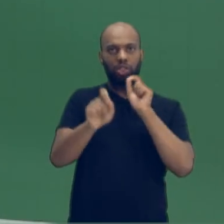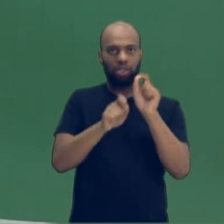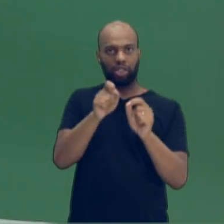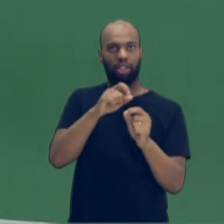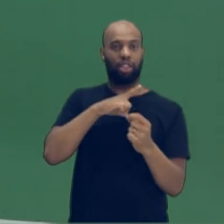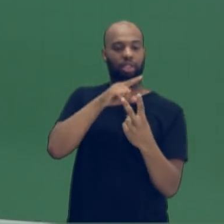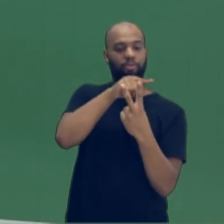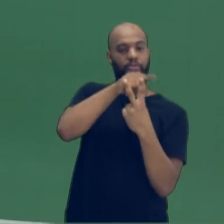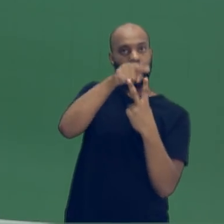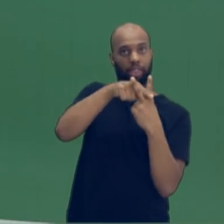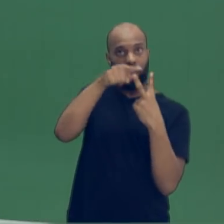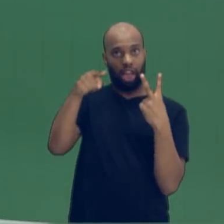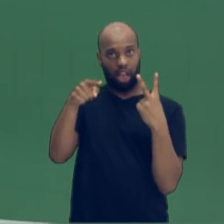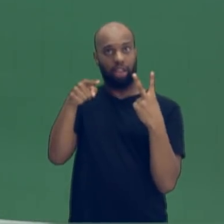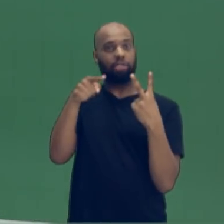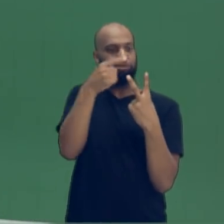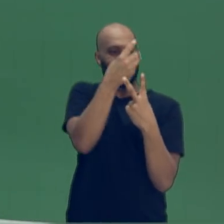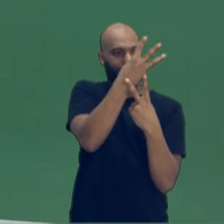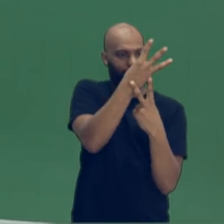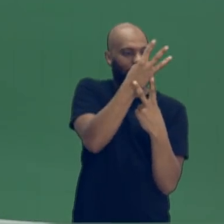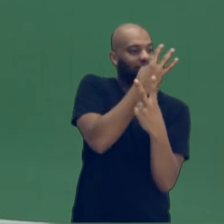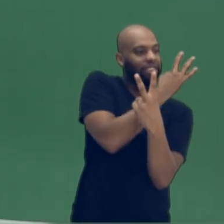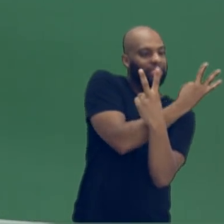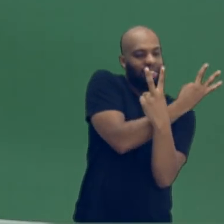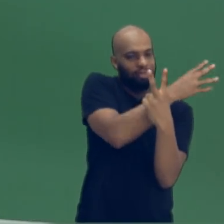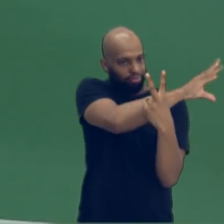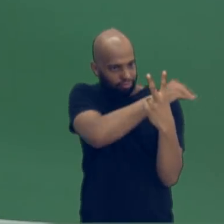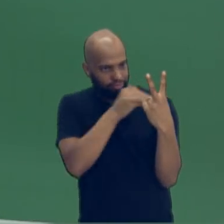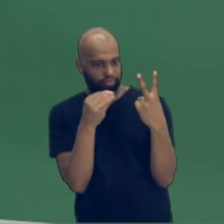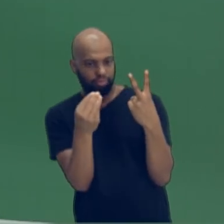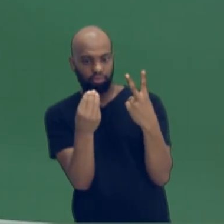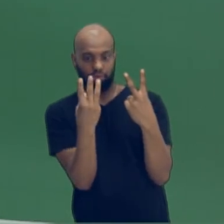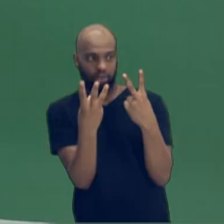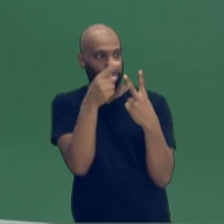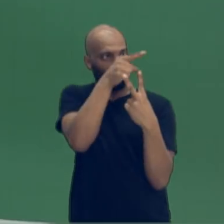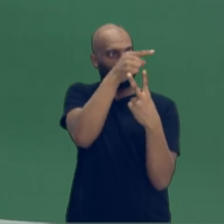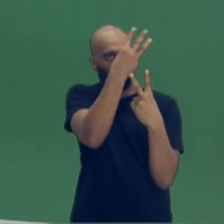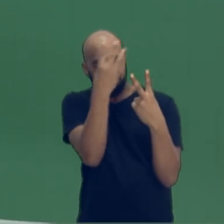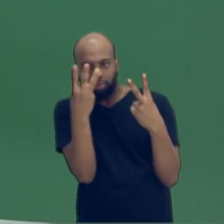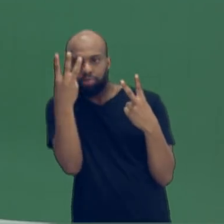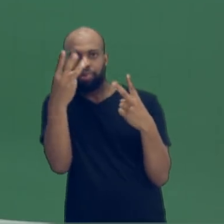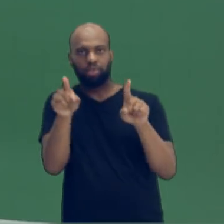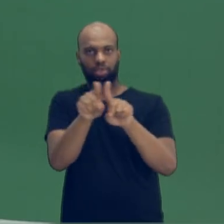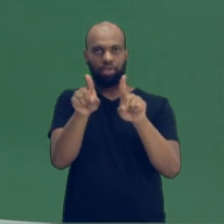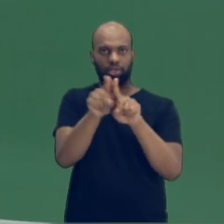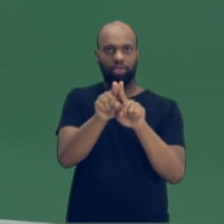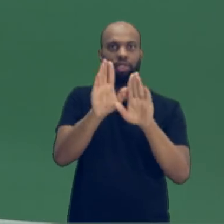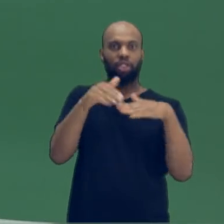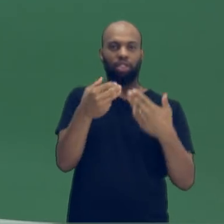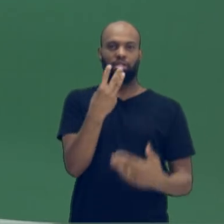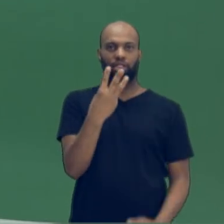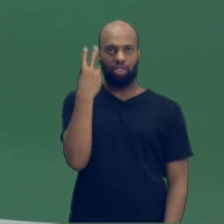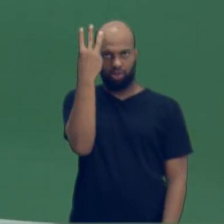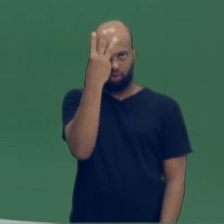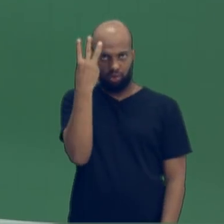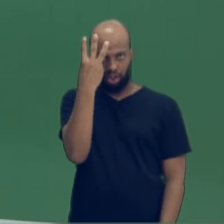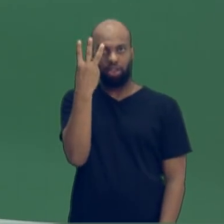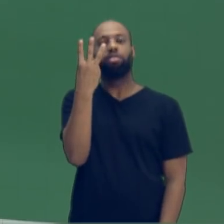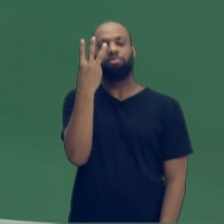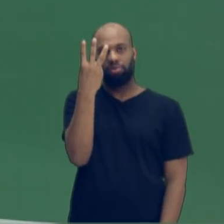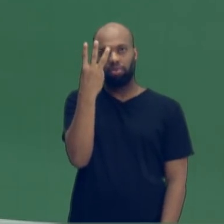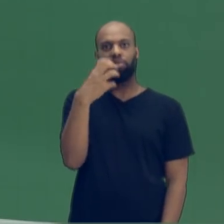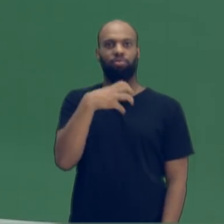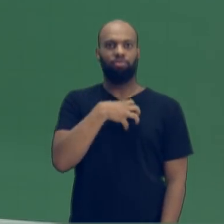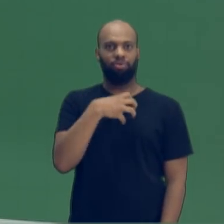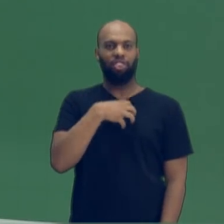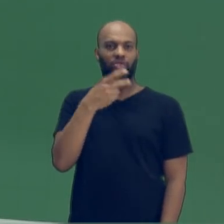aqui raiz cúbica. Esse 3 vai lá dentro da raiz como 3 elevado a 3, 3 elevado ao cubo, né, que é uma forma